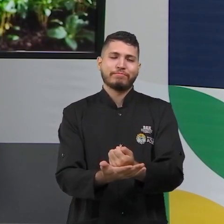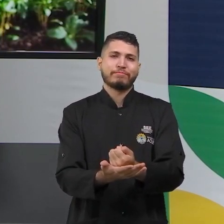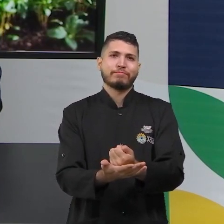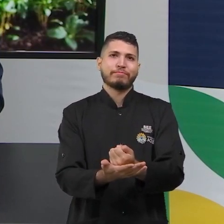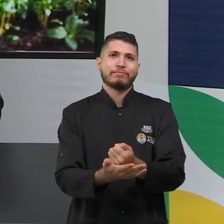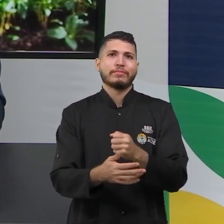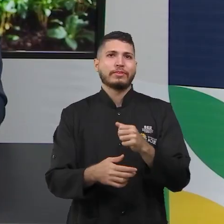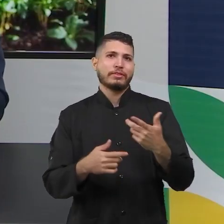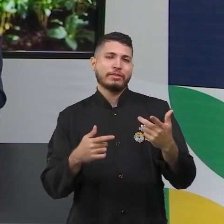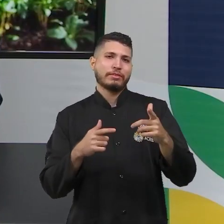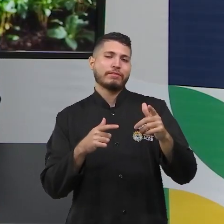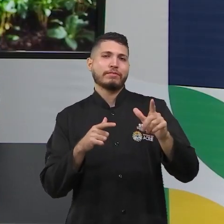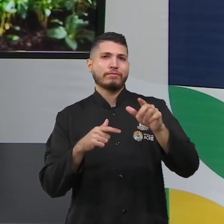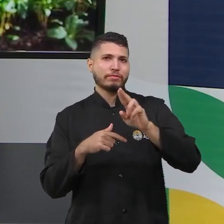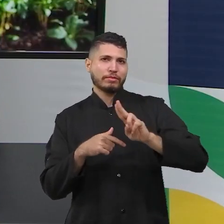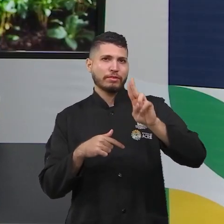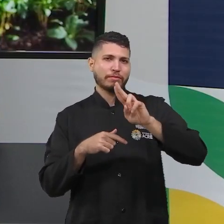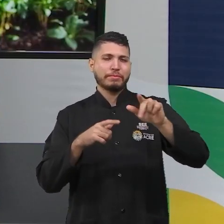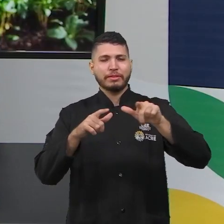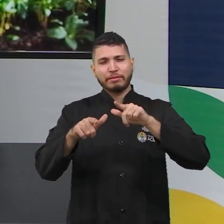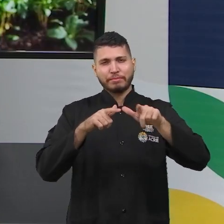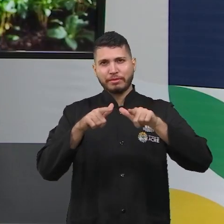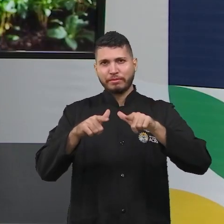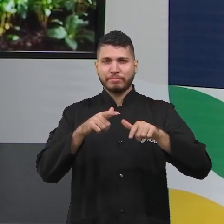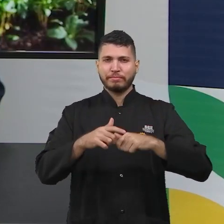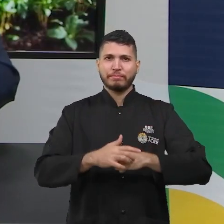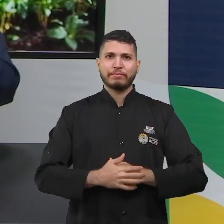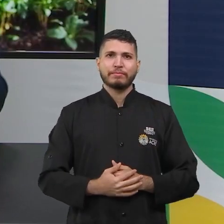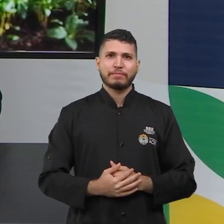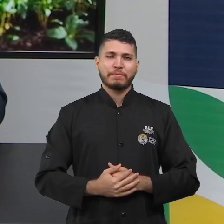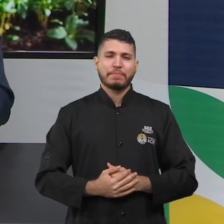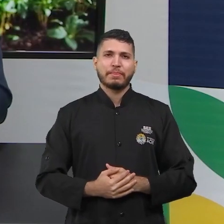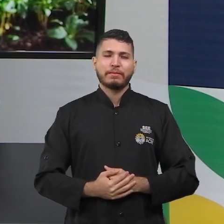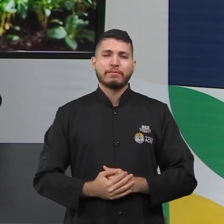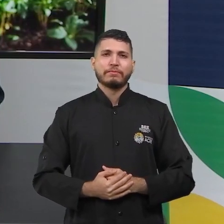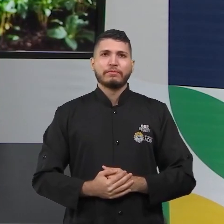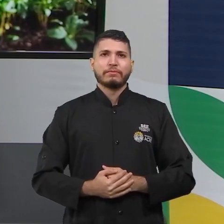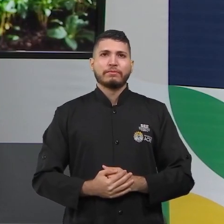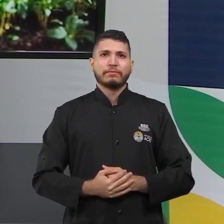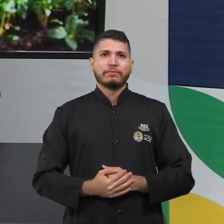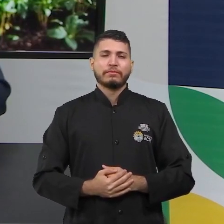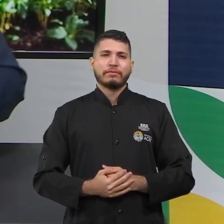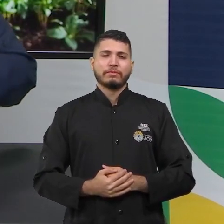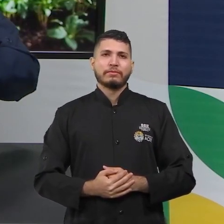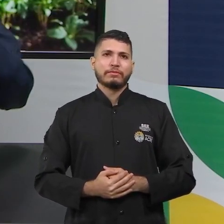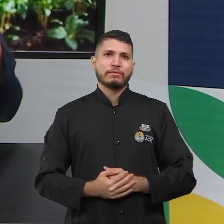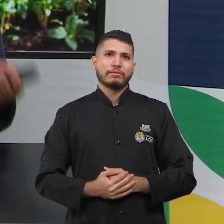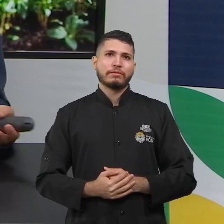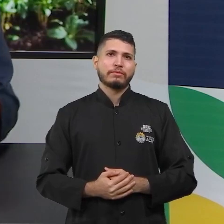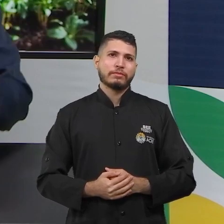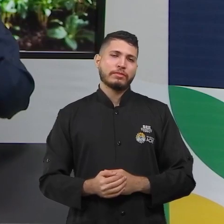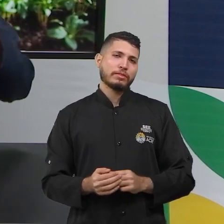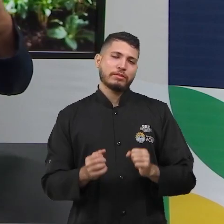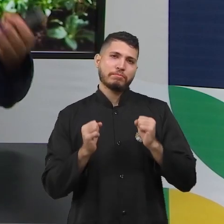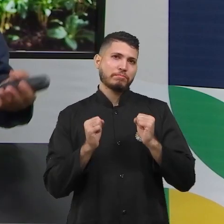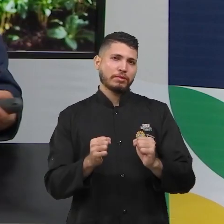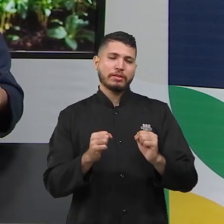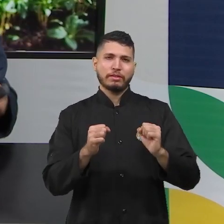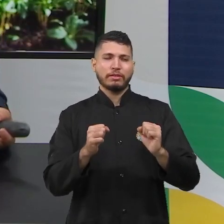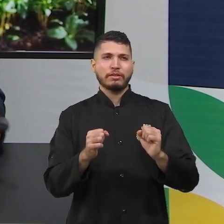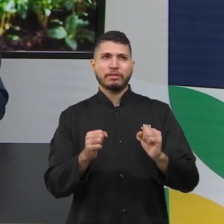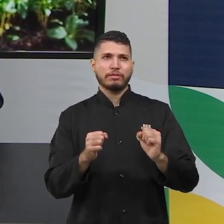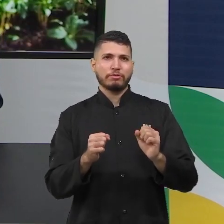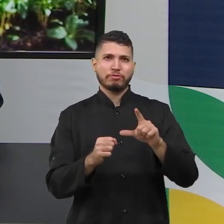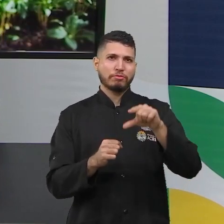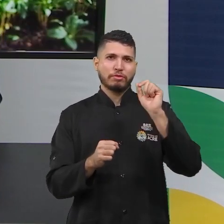vai trabalhar. Então, ela pode muito bem escolher de forma flexível o melhor horário e a carga horária que